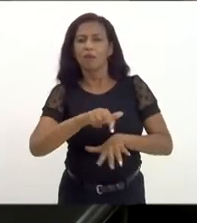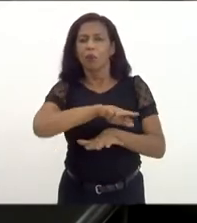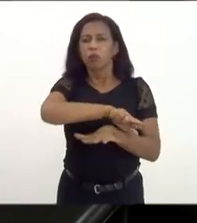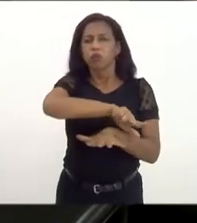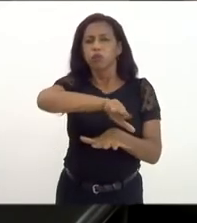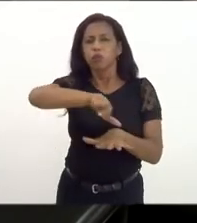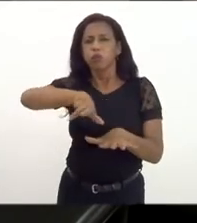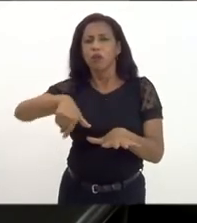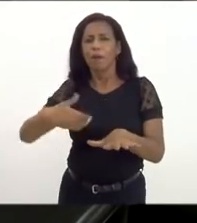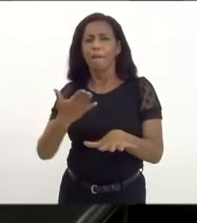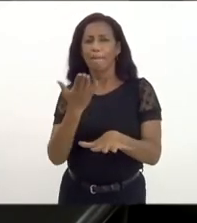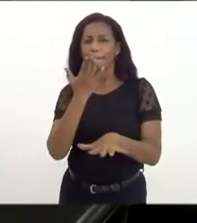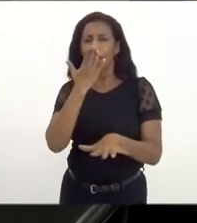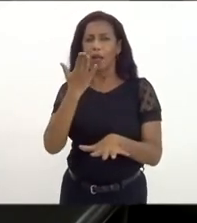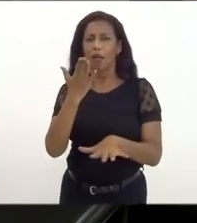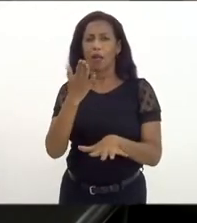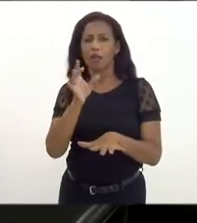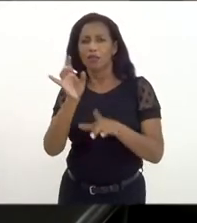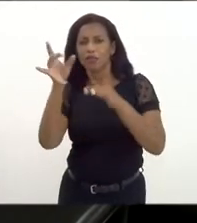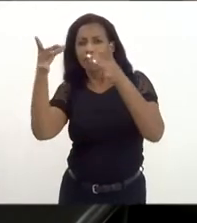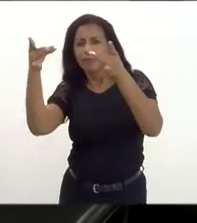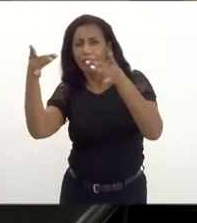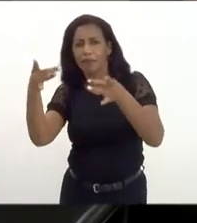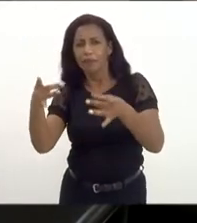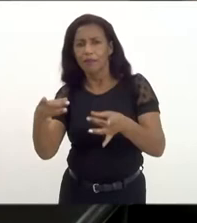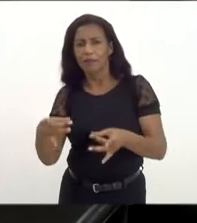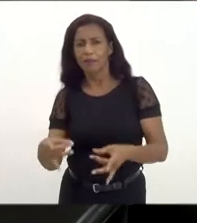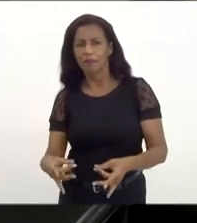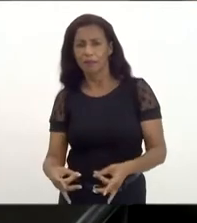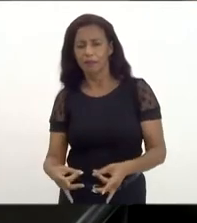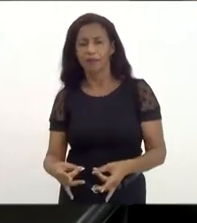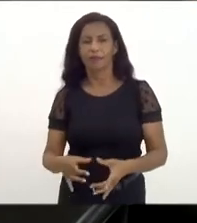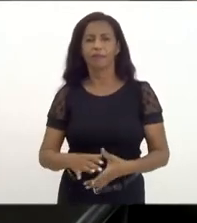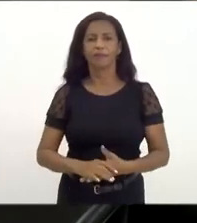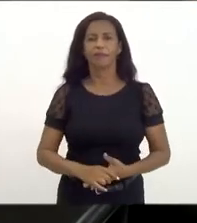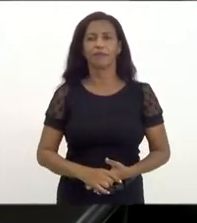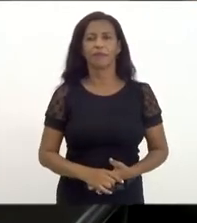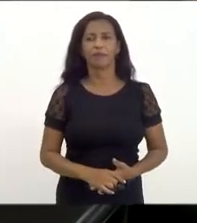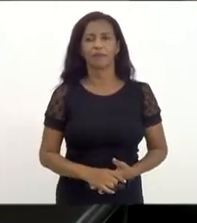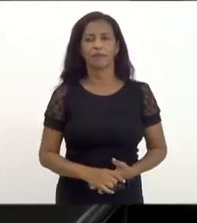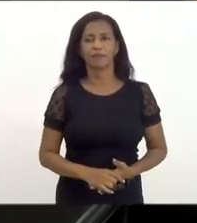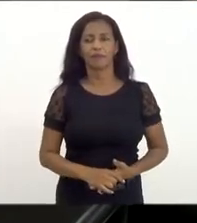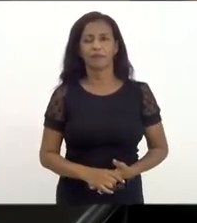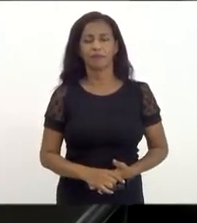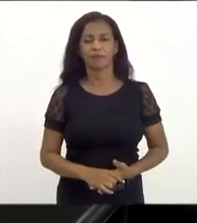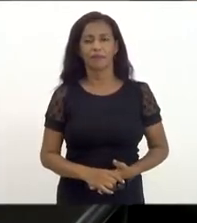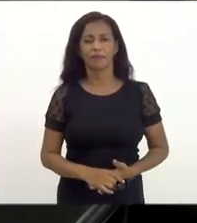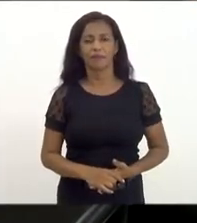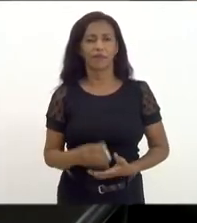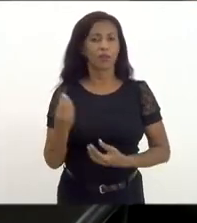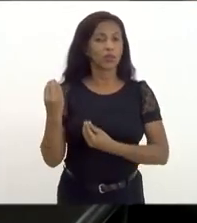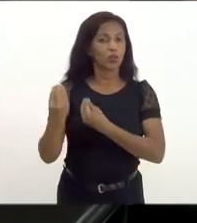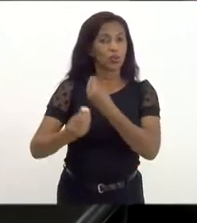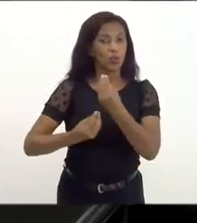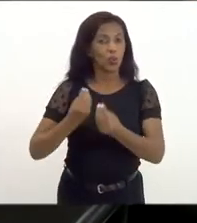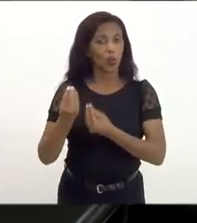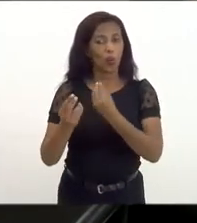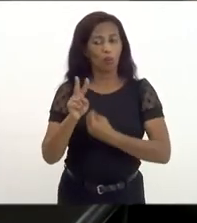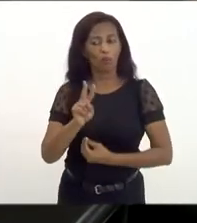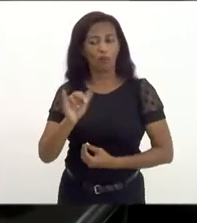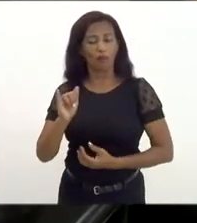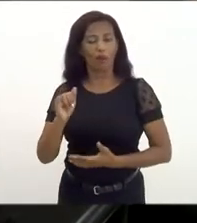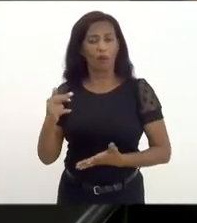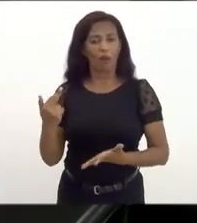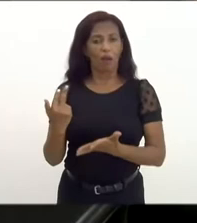diversos tipos de detalhamento de pagamentos e de como será